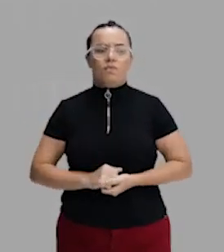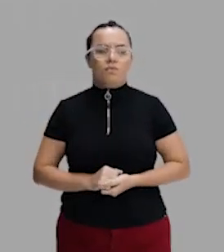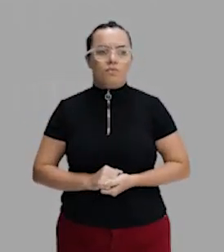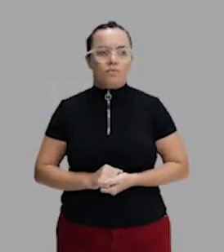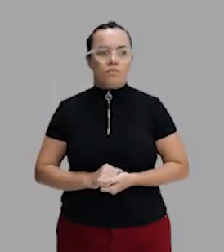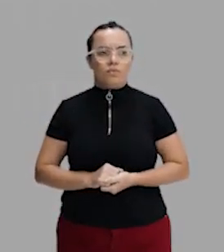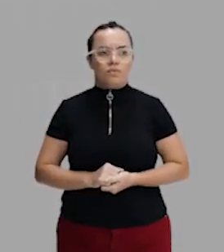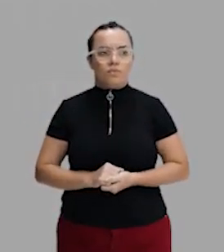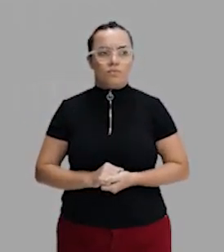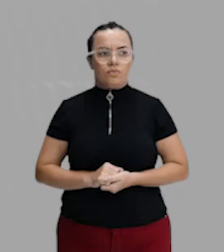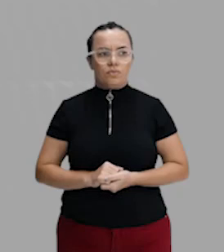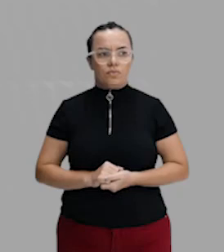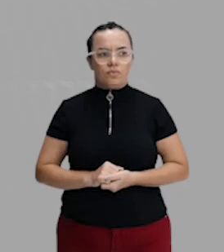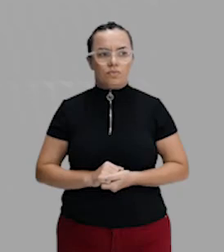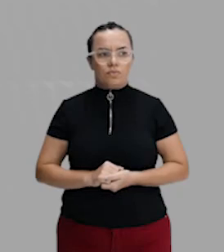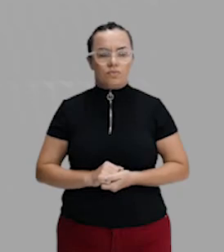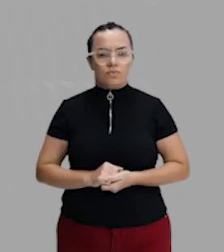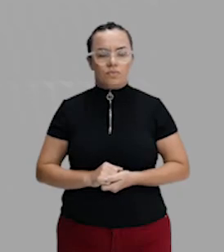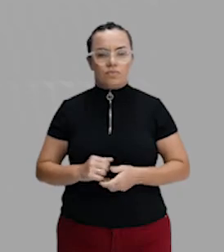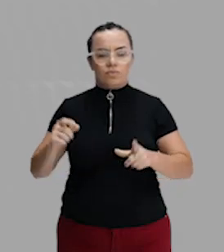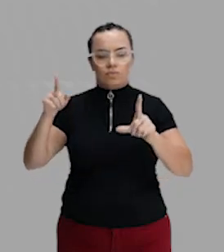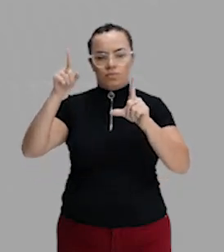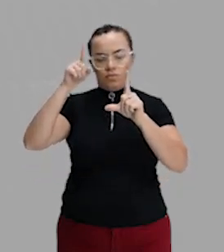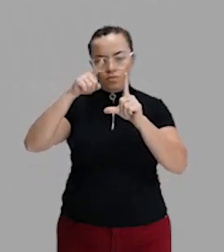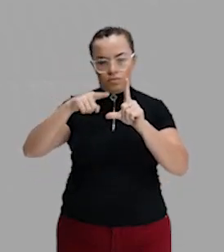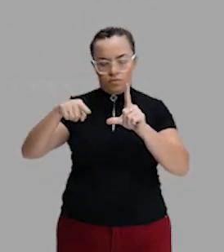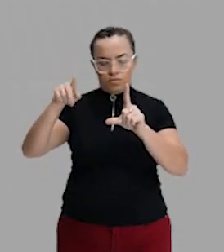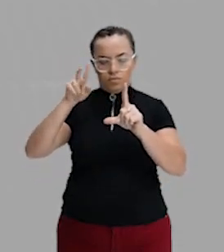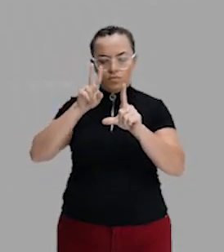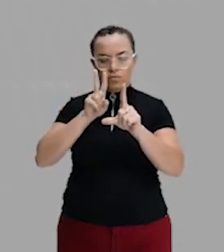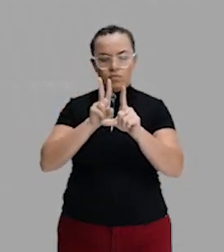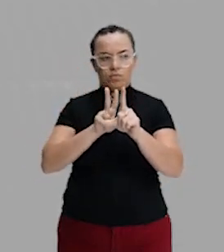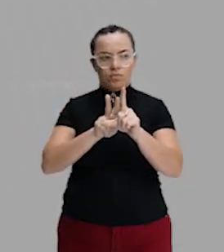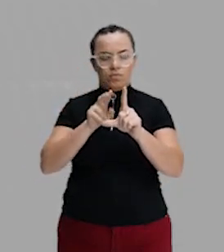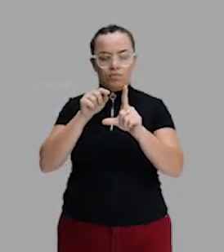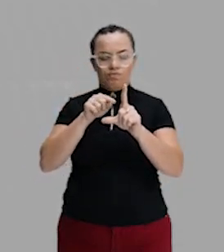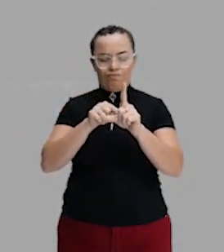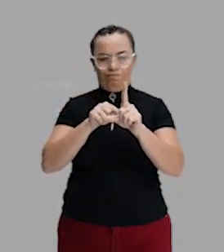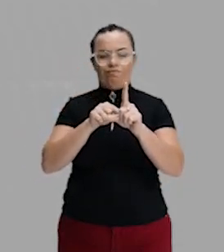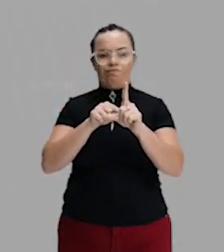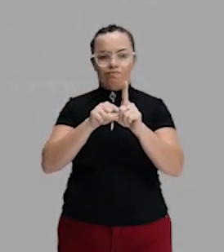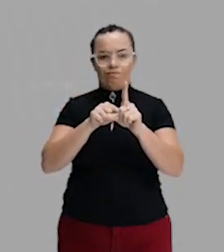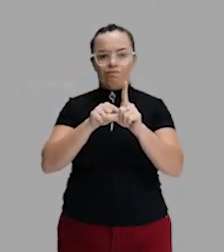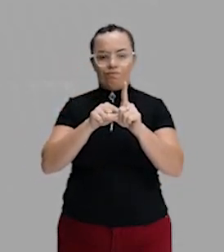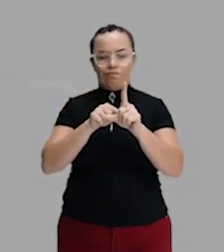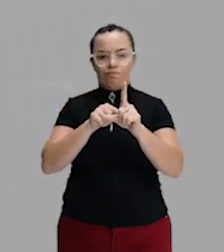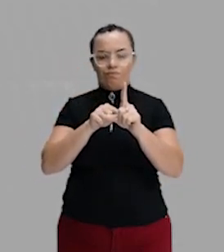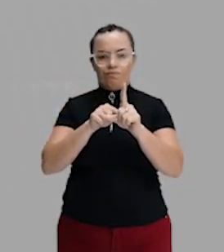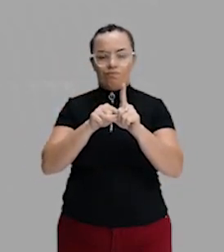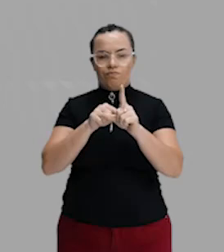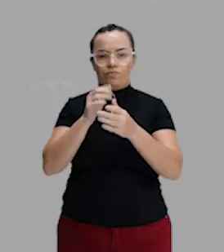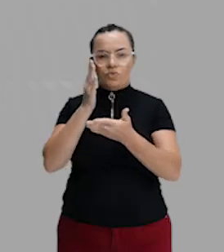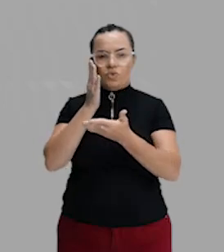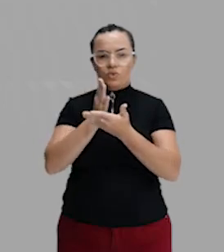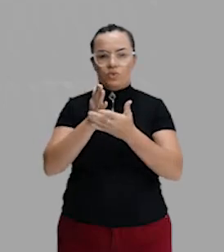Tá? E aí você tem o vértice, ele fica bem no meio, ele é o